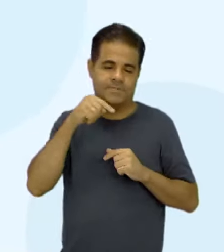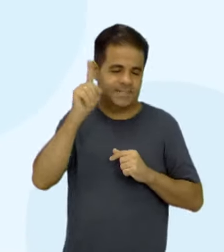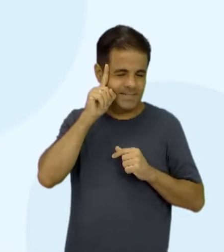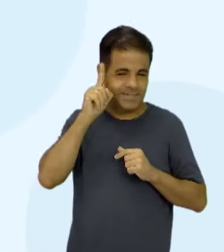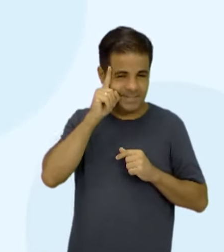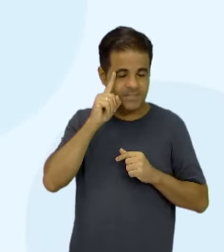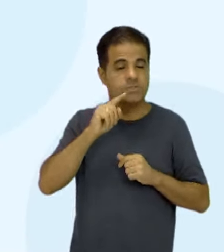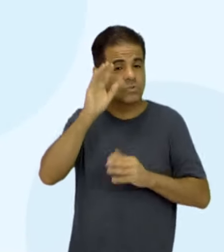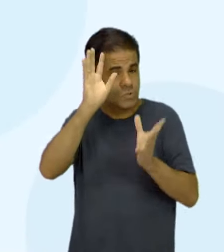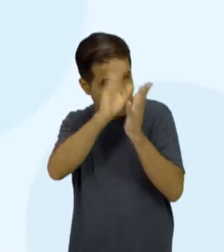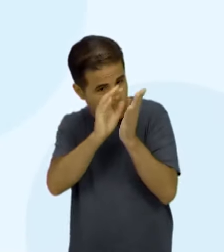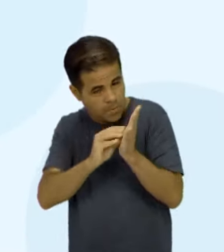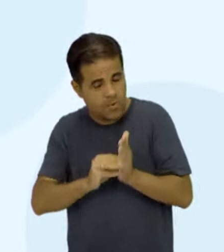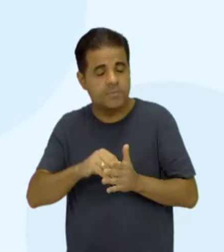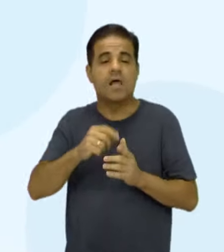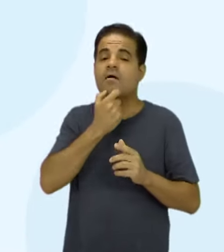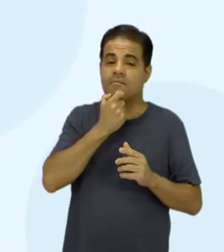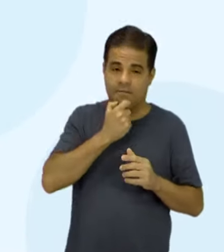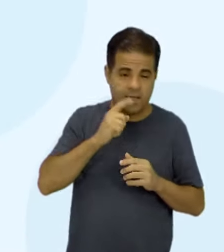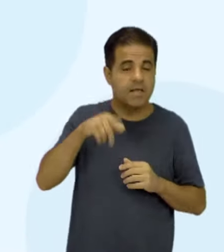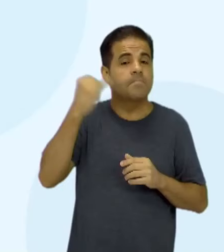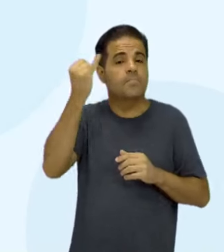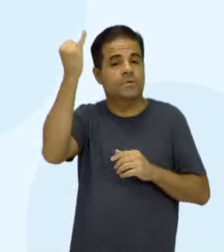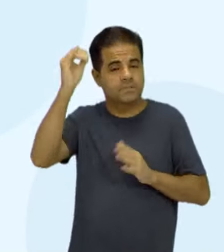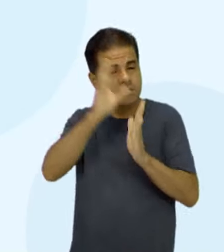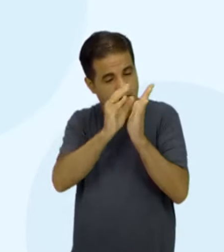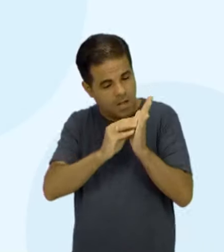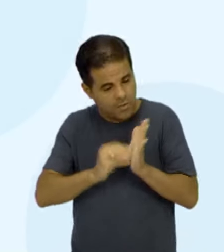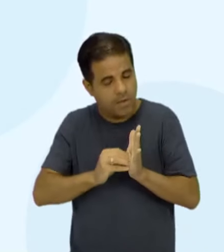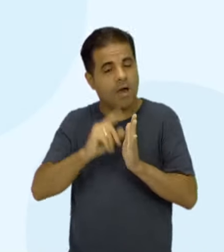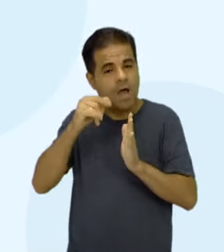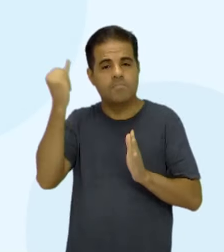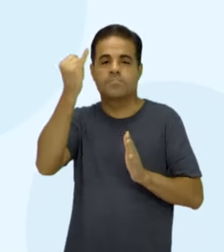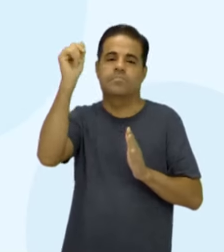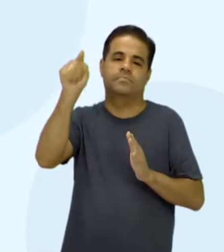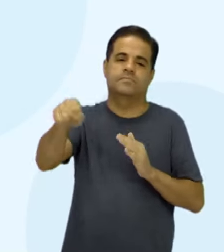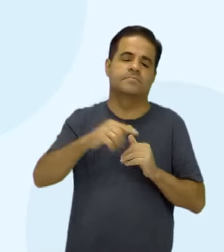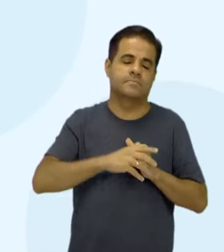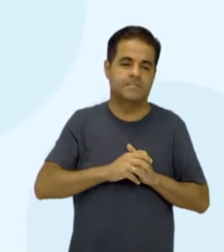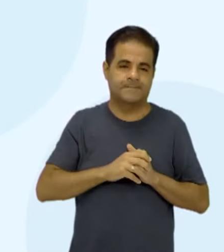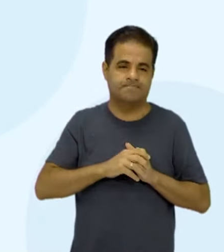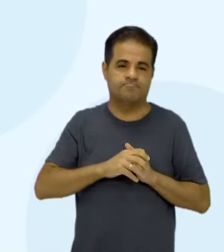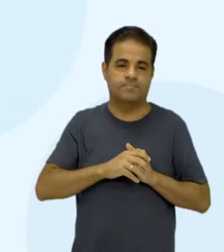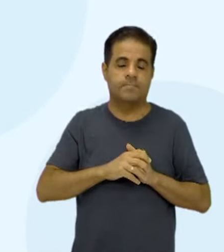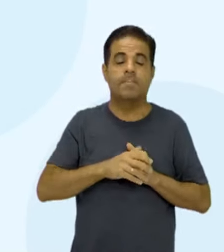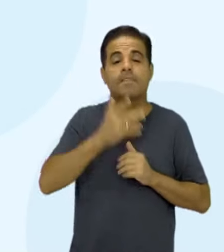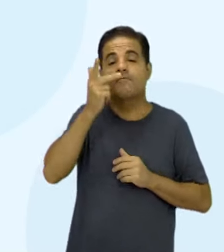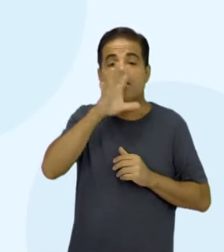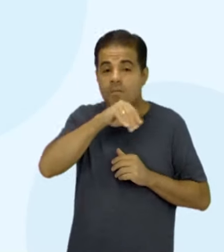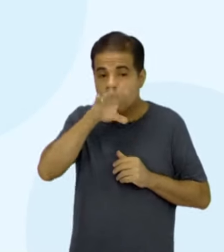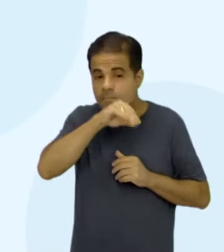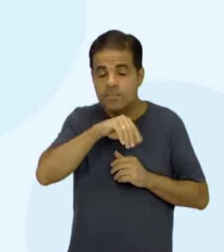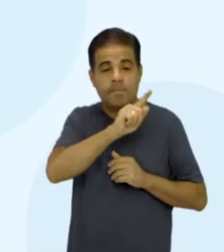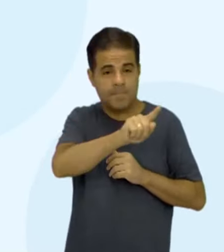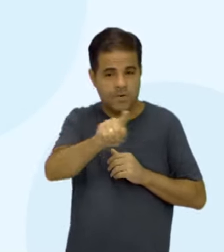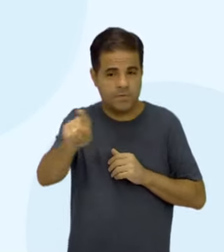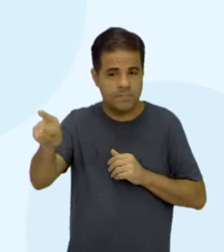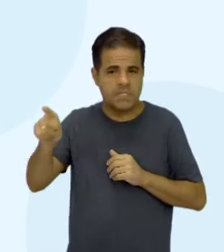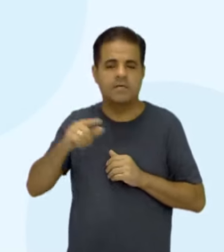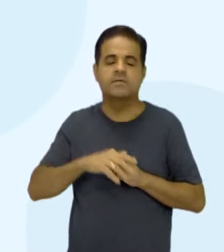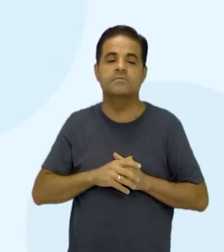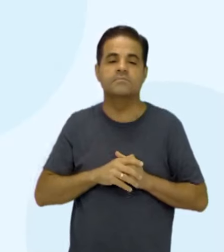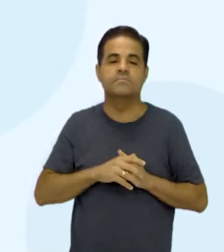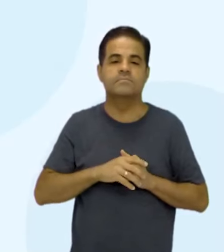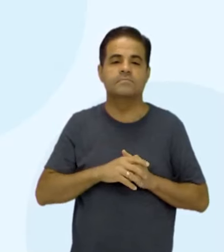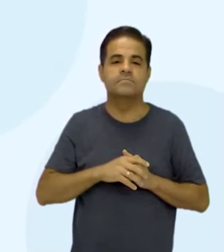datas quando a gente monta a data em inglês a importância dos números ordinais essa um latão pronúncia para vocês e